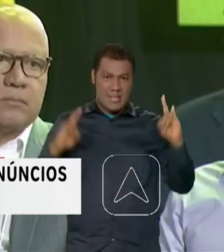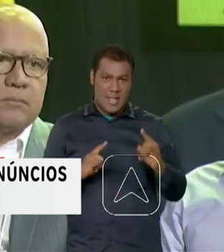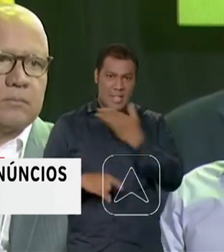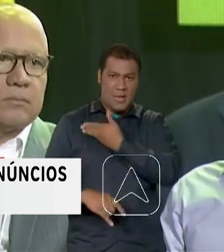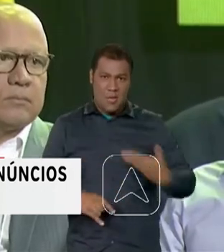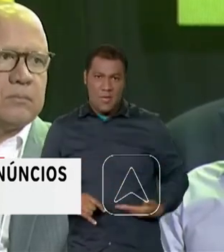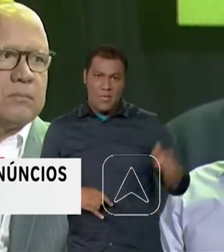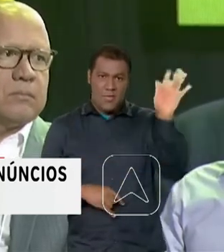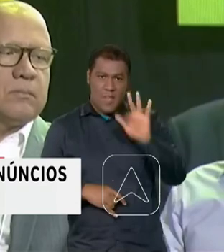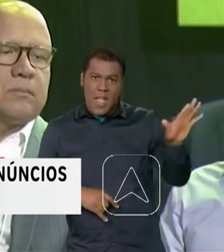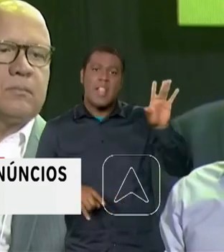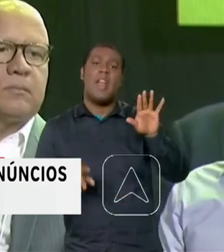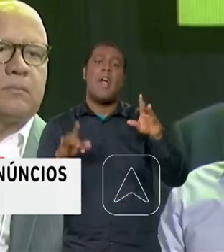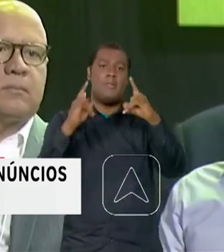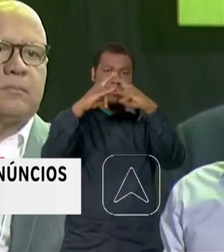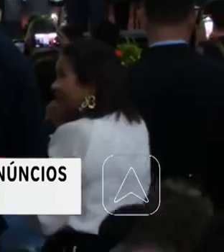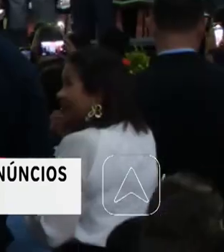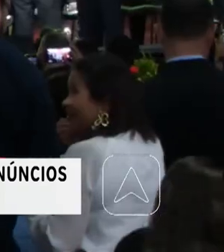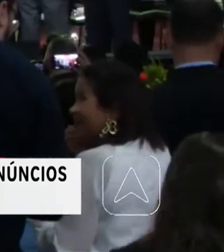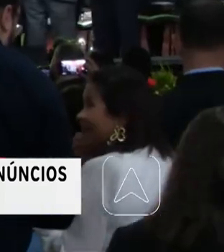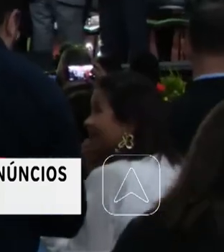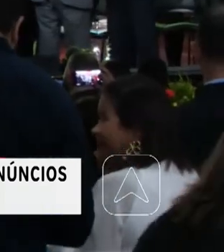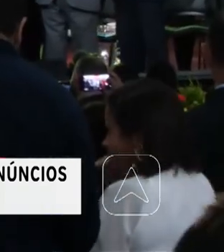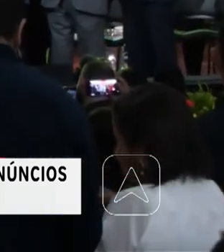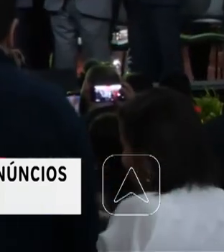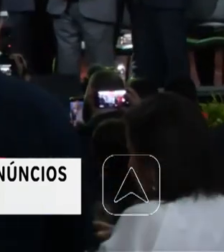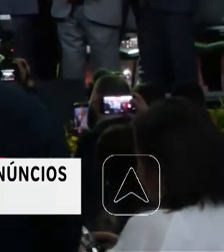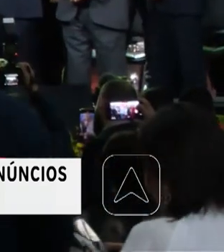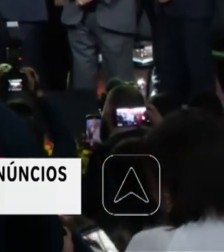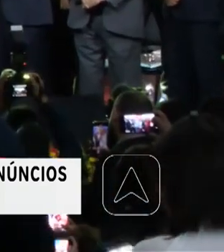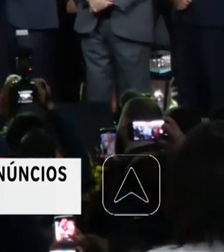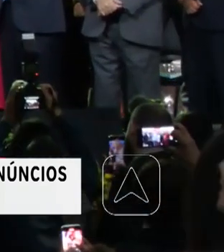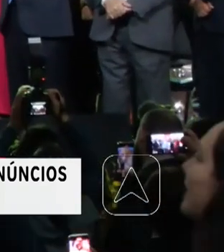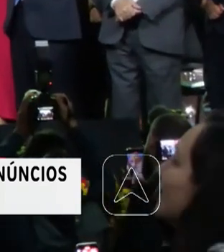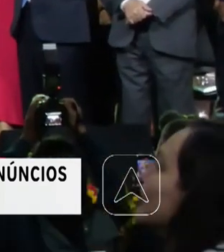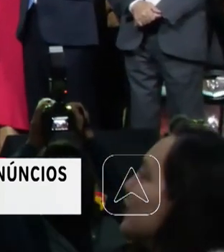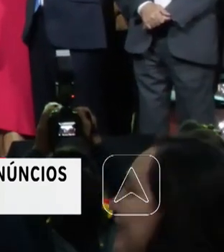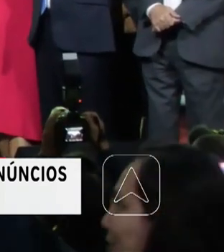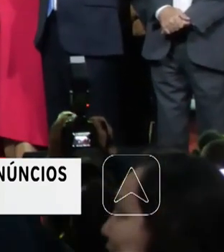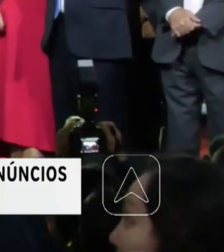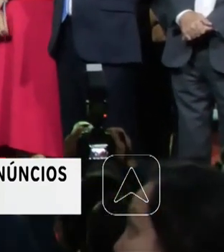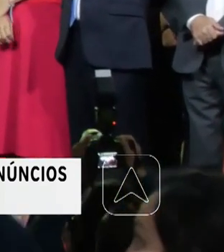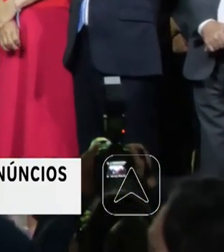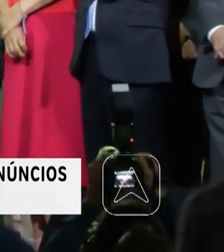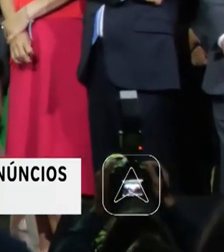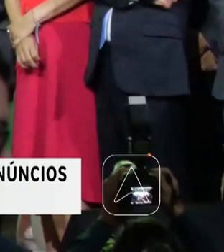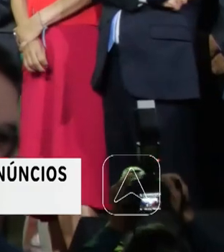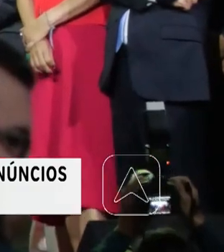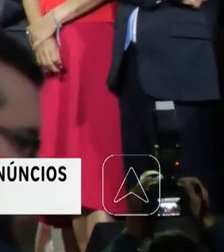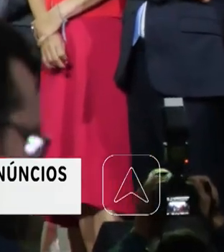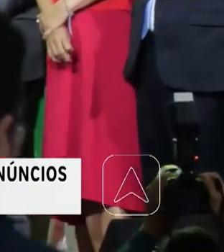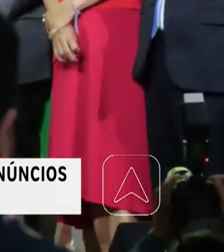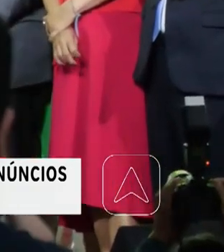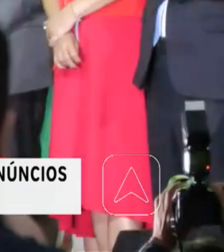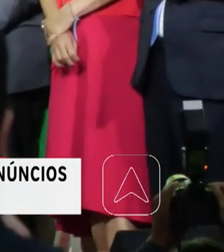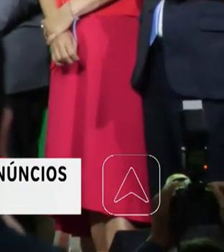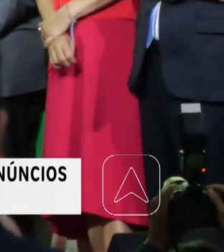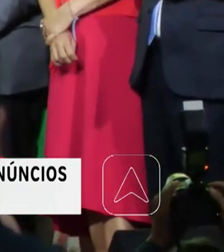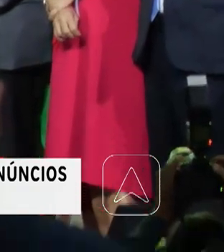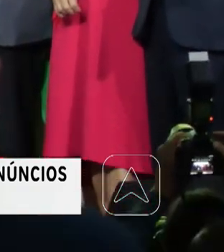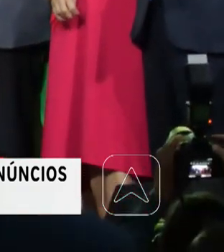do Governo do Estado pros municípios no Piauí o Presidente da República assinou autorização para a construção de